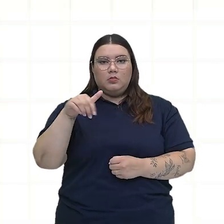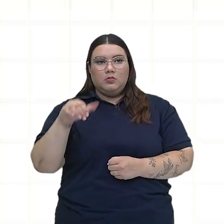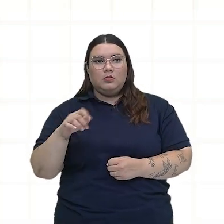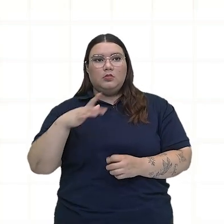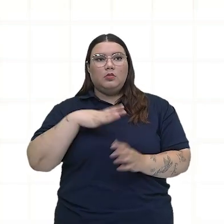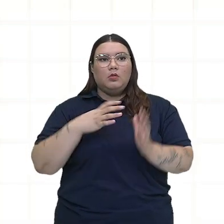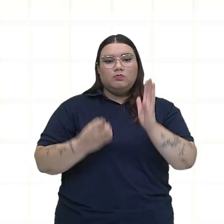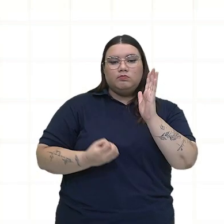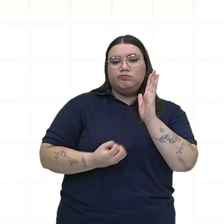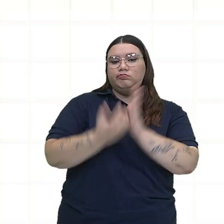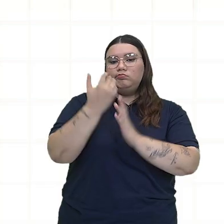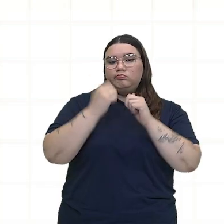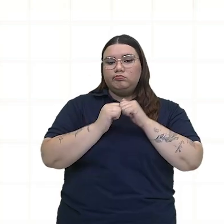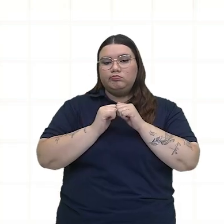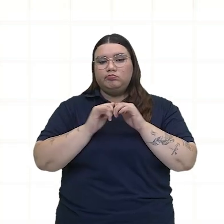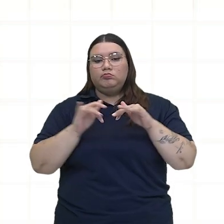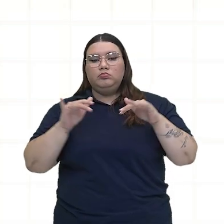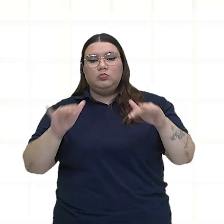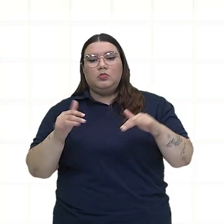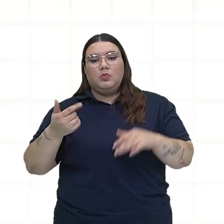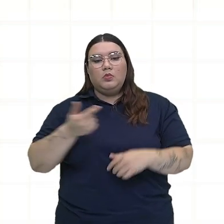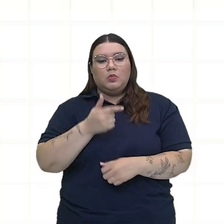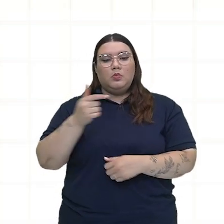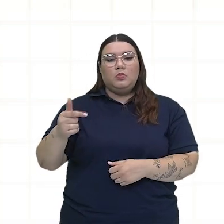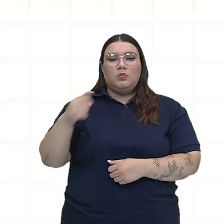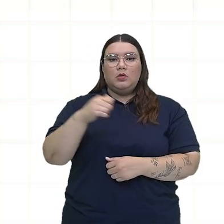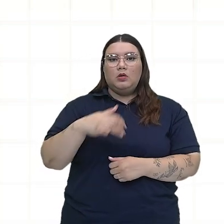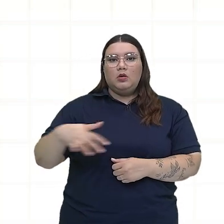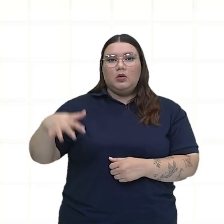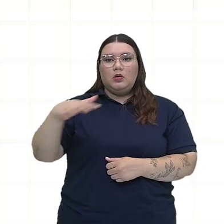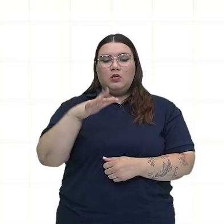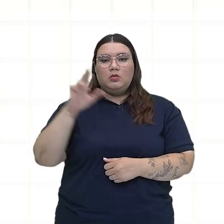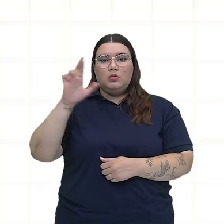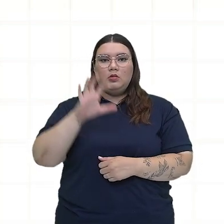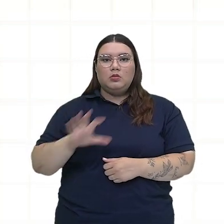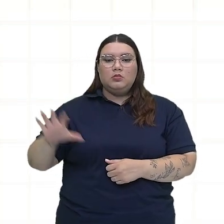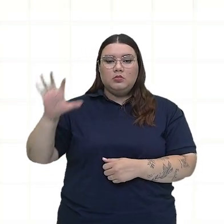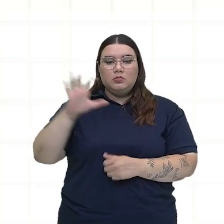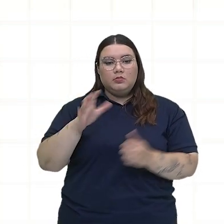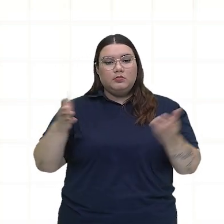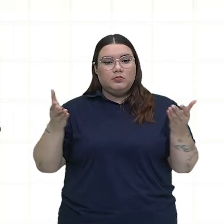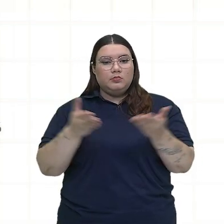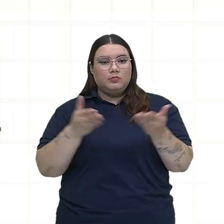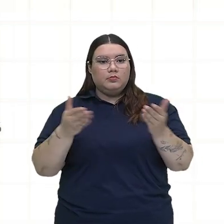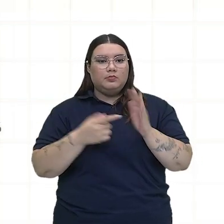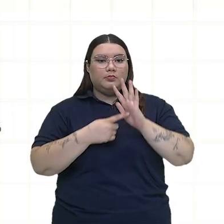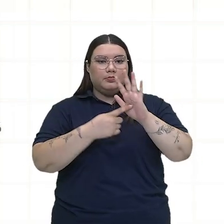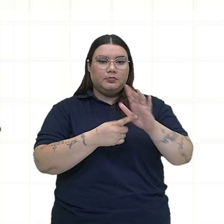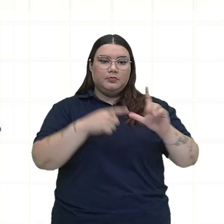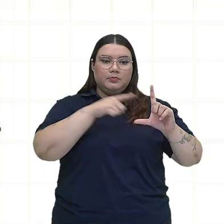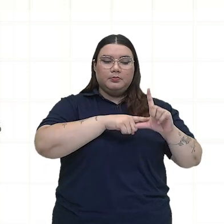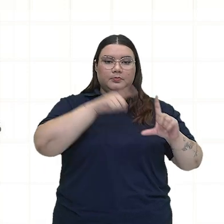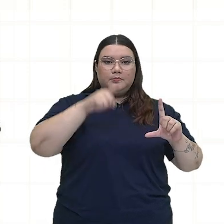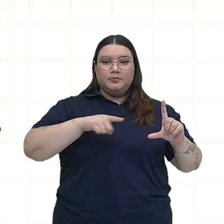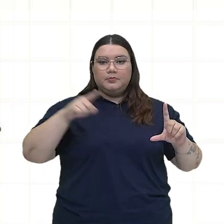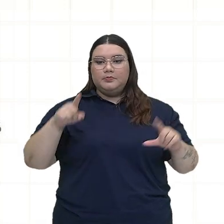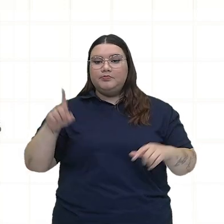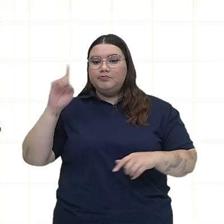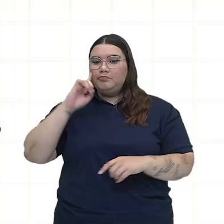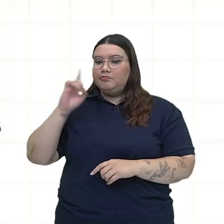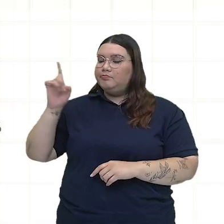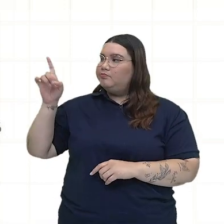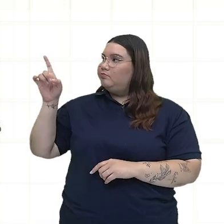maior impulso indo para outras regiões, que é o que a gente vai ver aqui nesse gráfico.